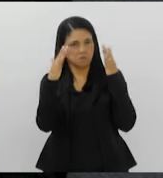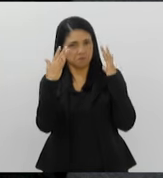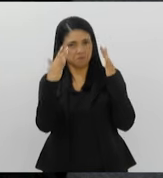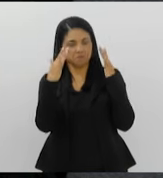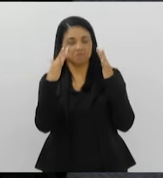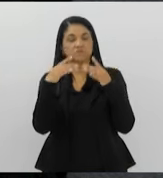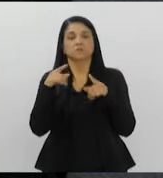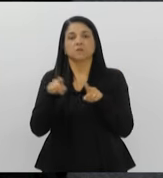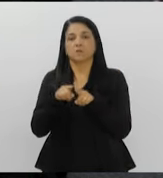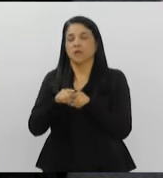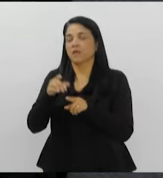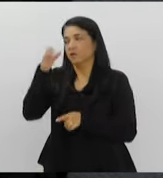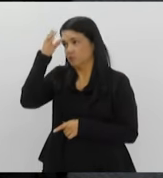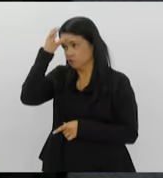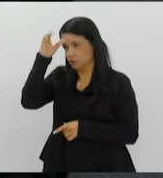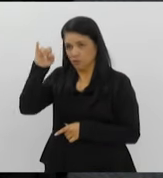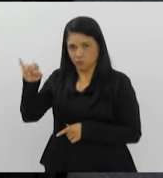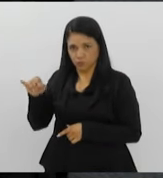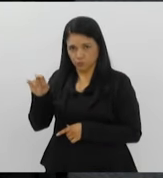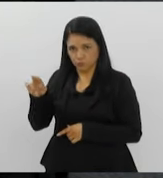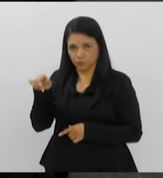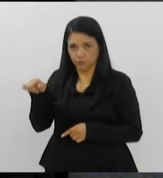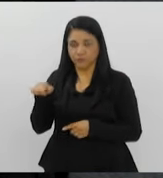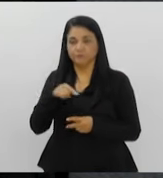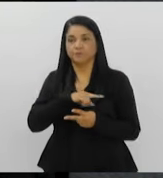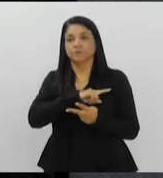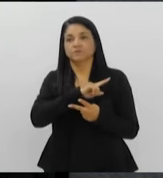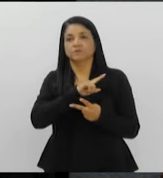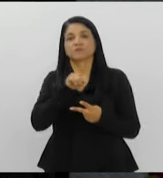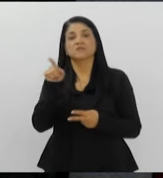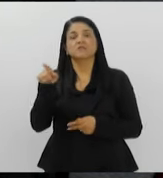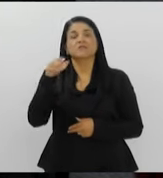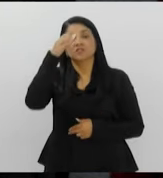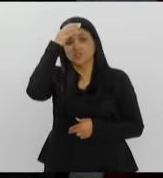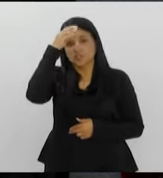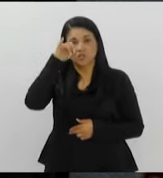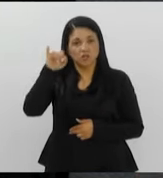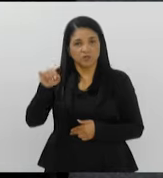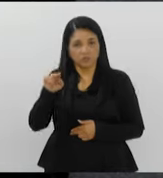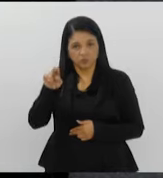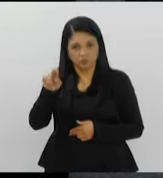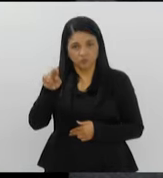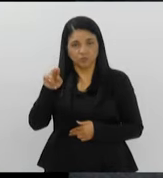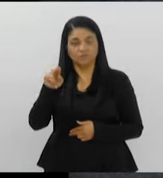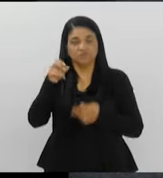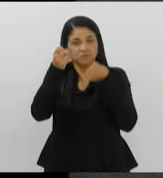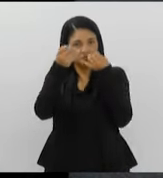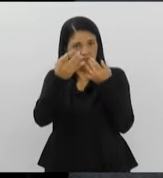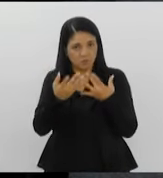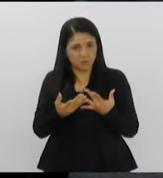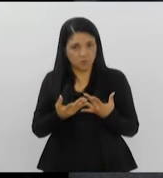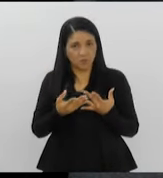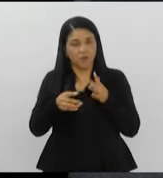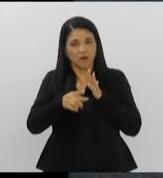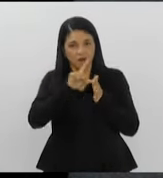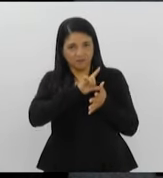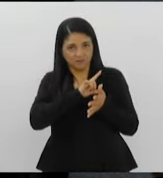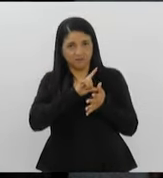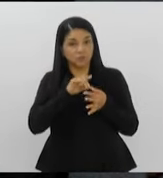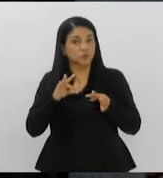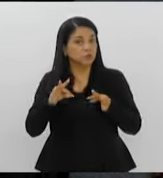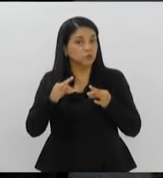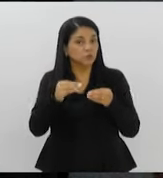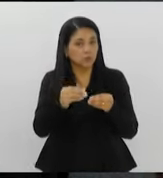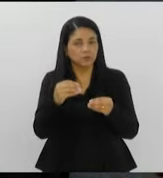a tia Ju também. E como tia Ju falou, são todas